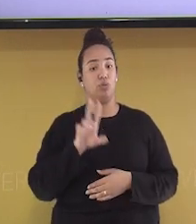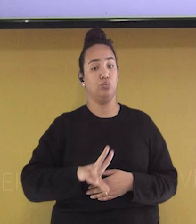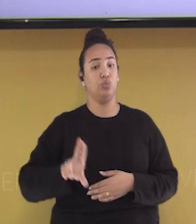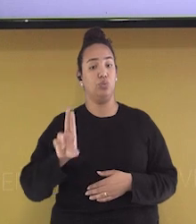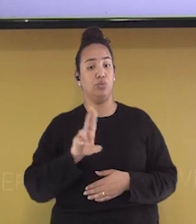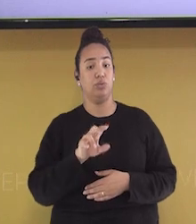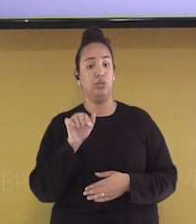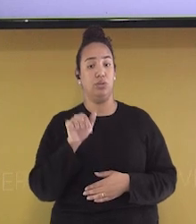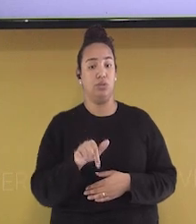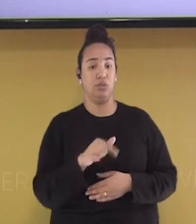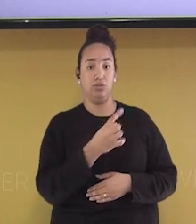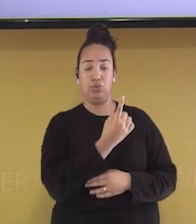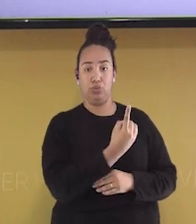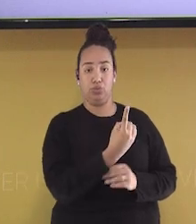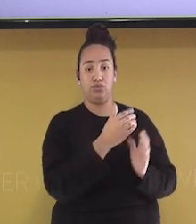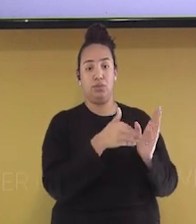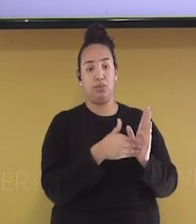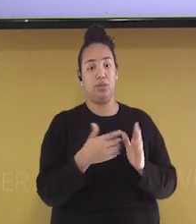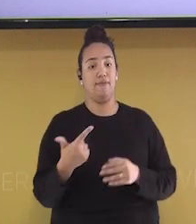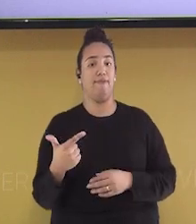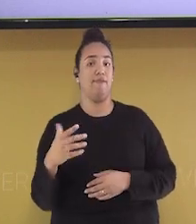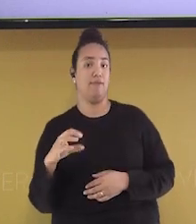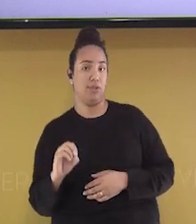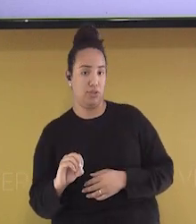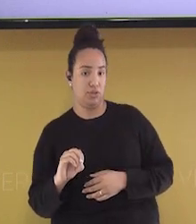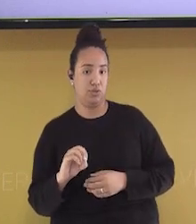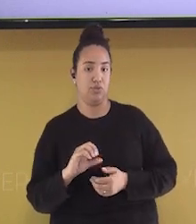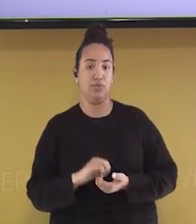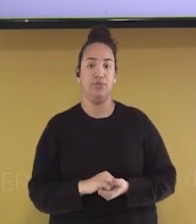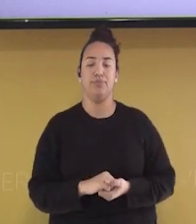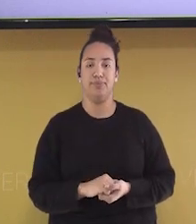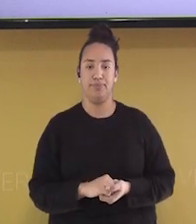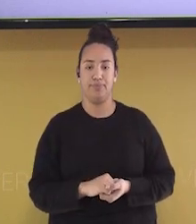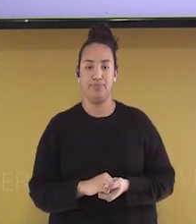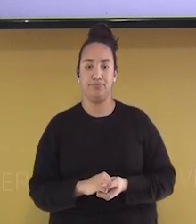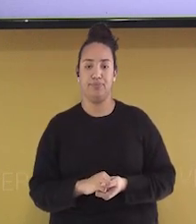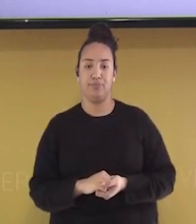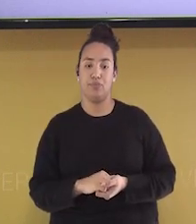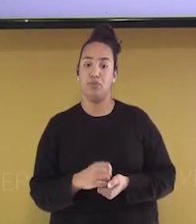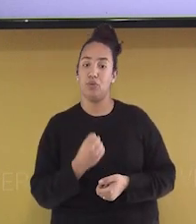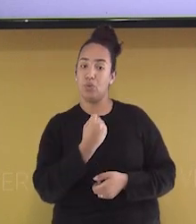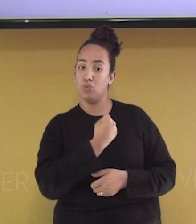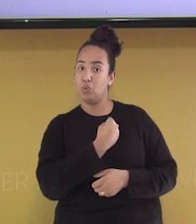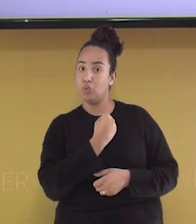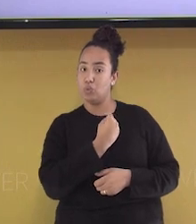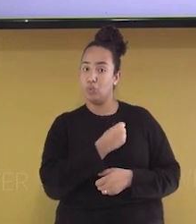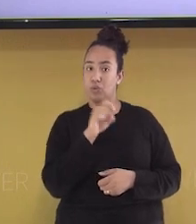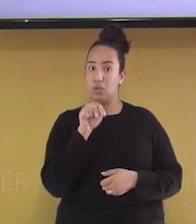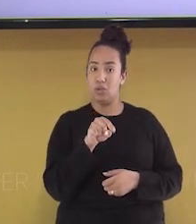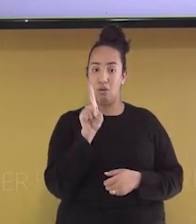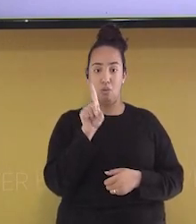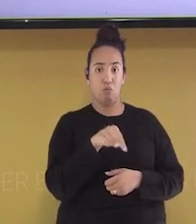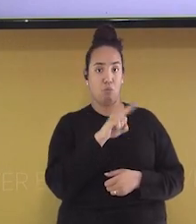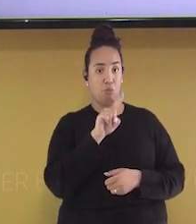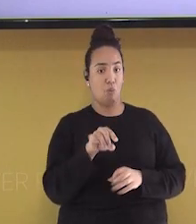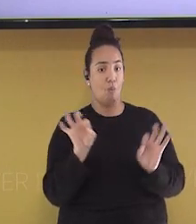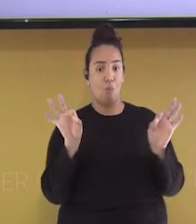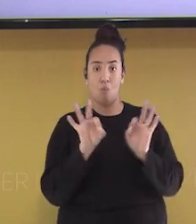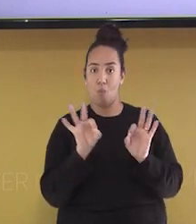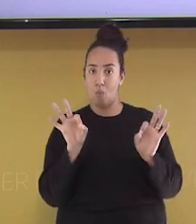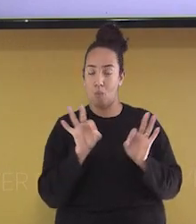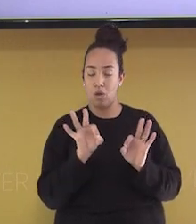que não foram assinalados como múltiplos de ninguém a partir do 1 foram o